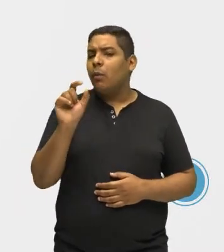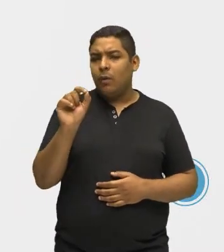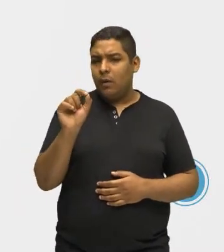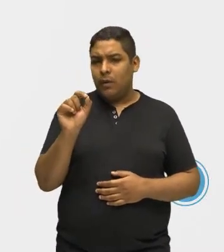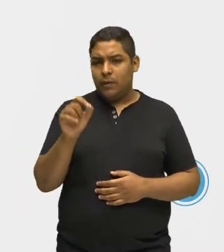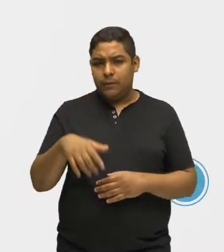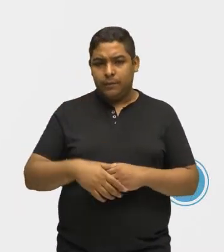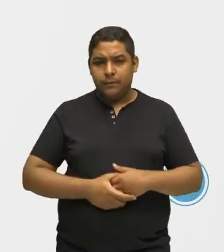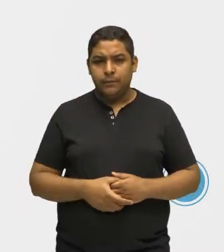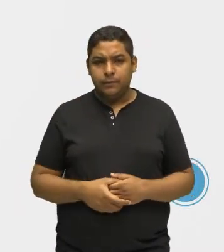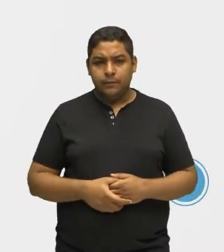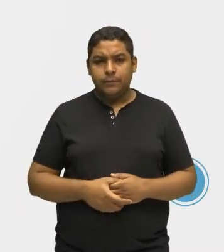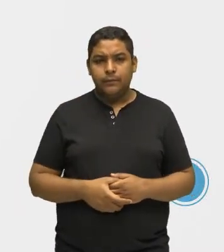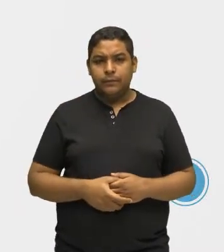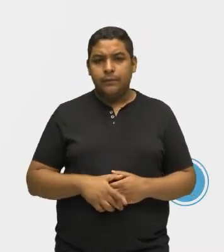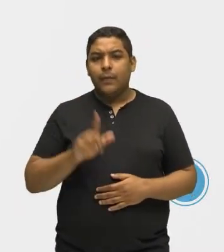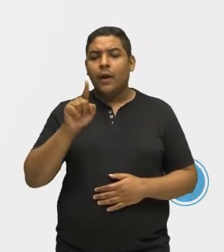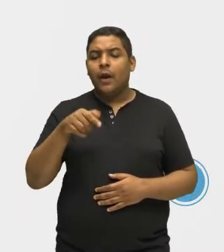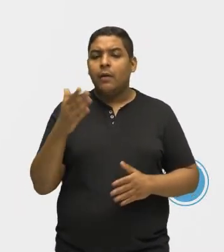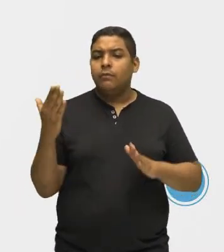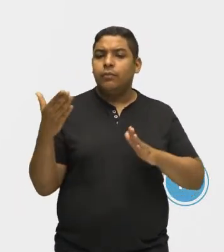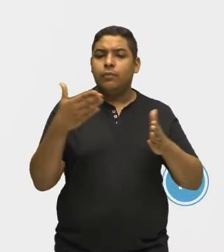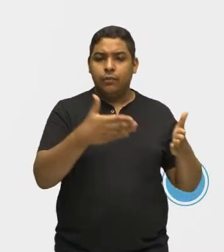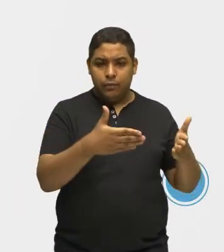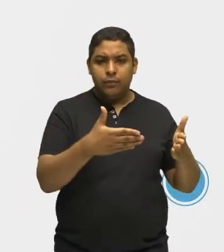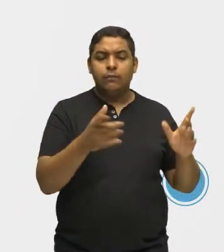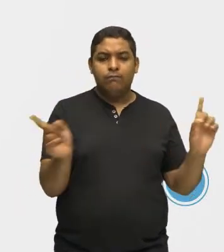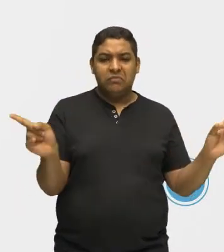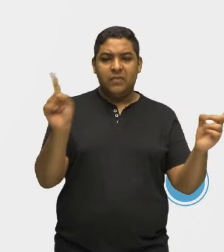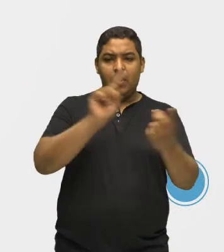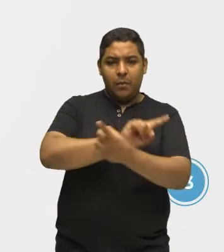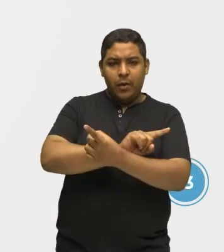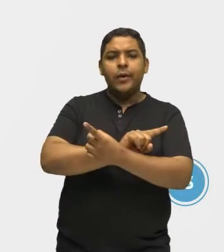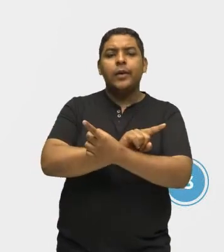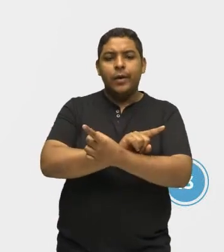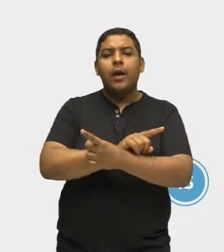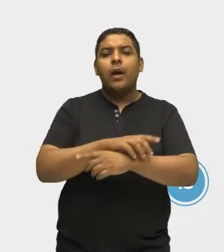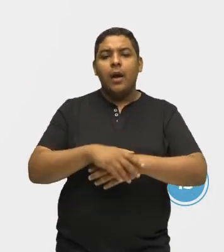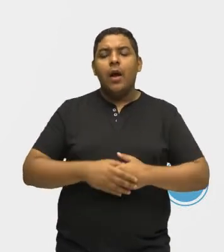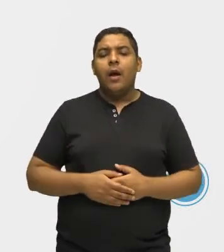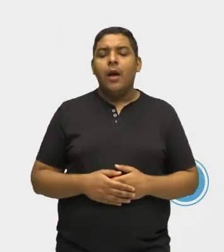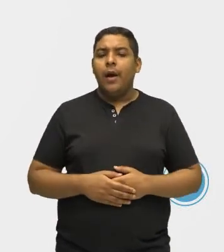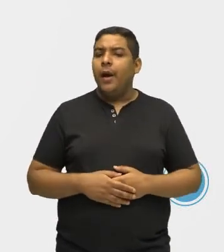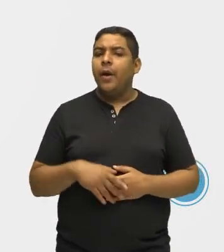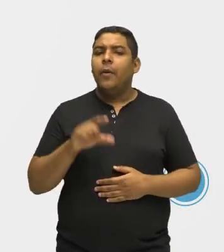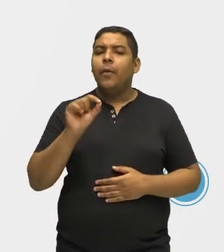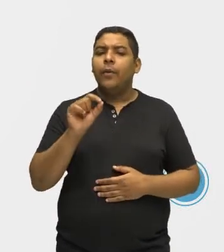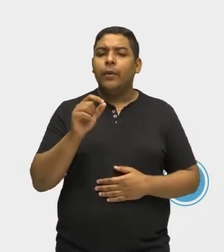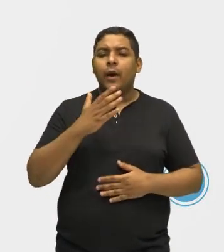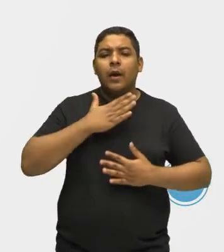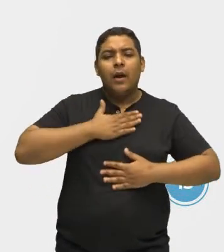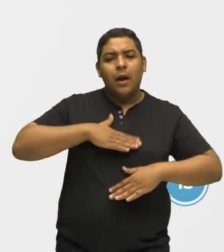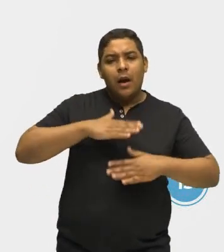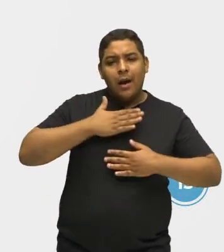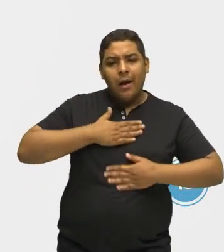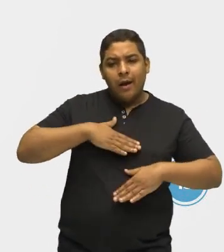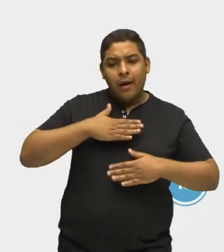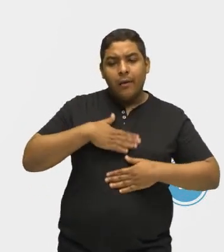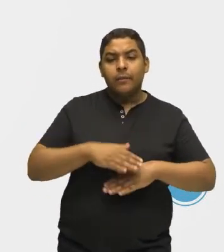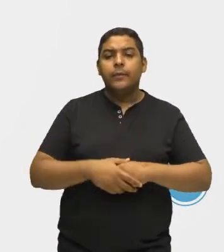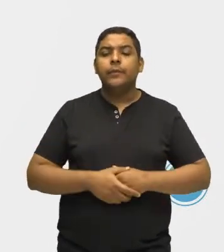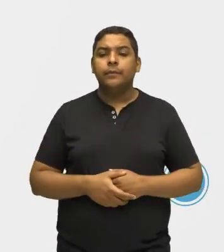indica, são vertentes opostas e transmitem mensagens de descrição. Além disso, elas são cores